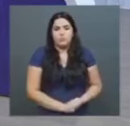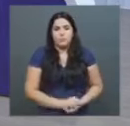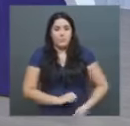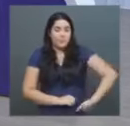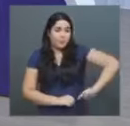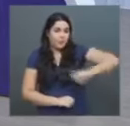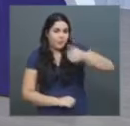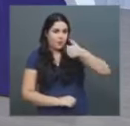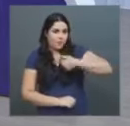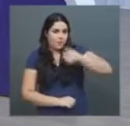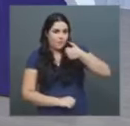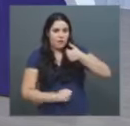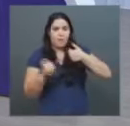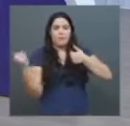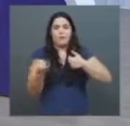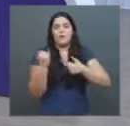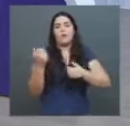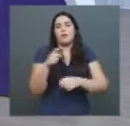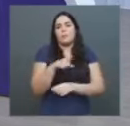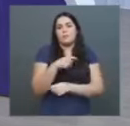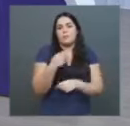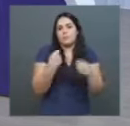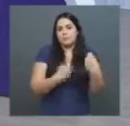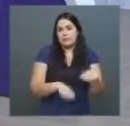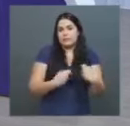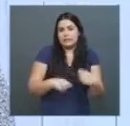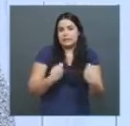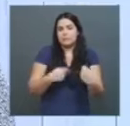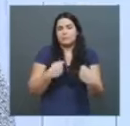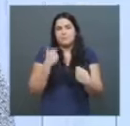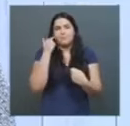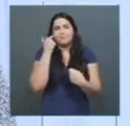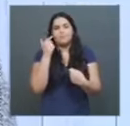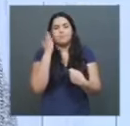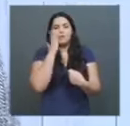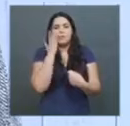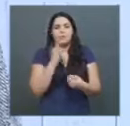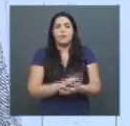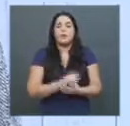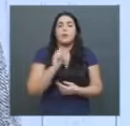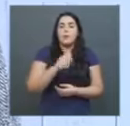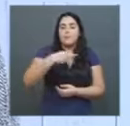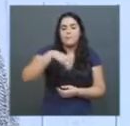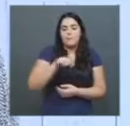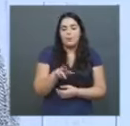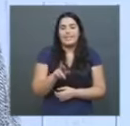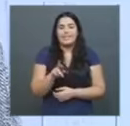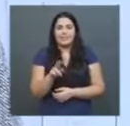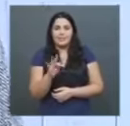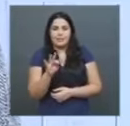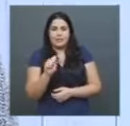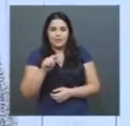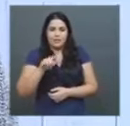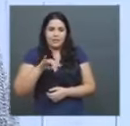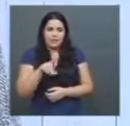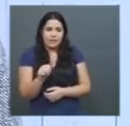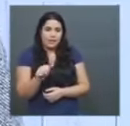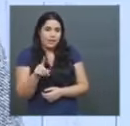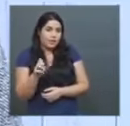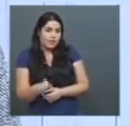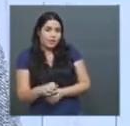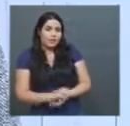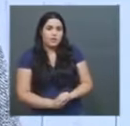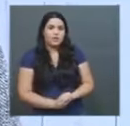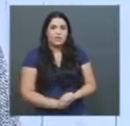conceito importante que nós temos que, né, assimilar é que mortalidade infantil, neonatal e